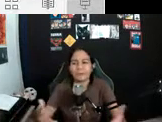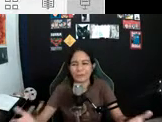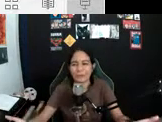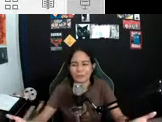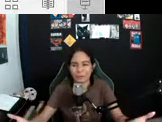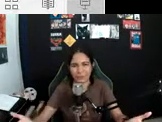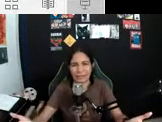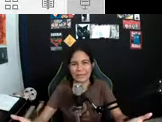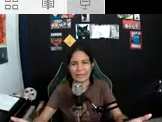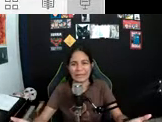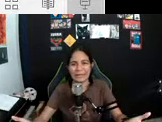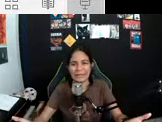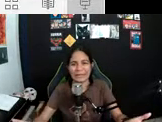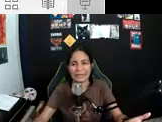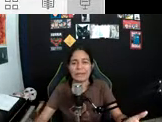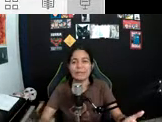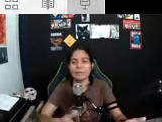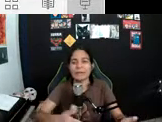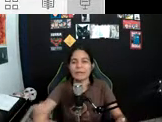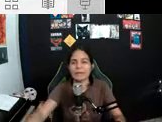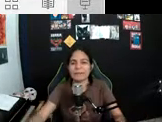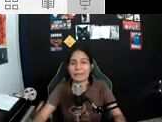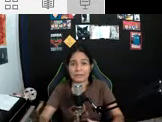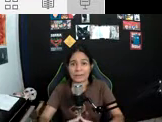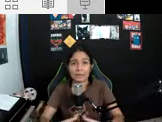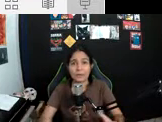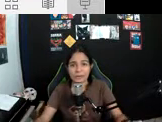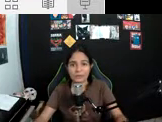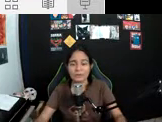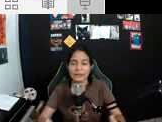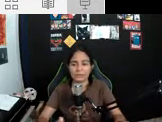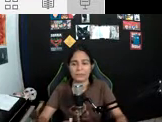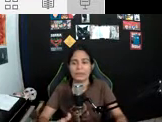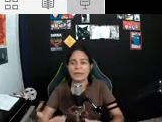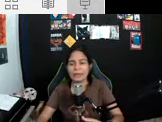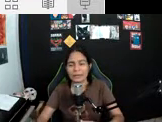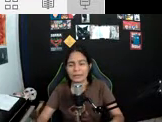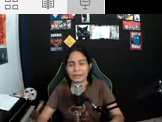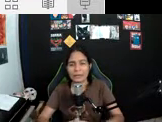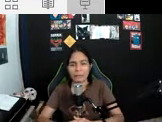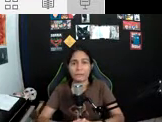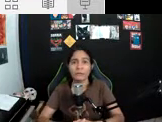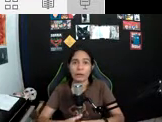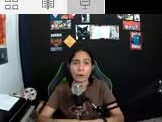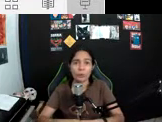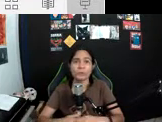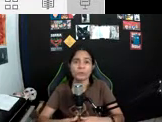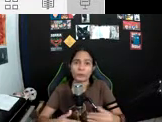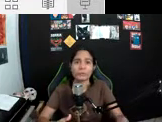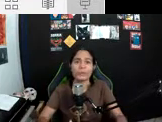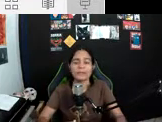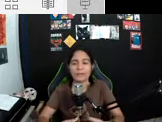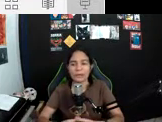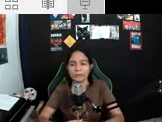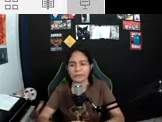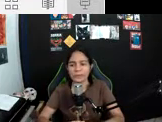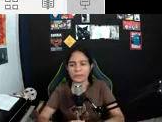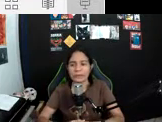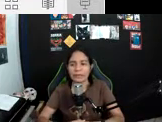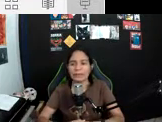filho? Qualquer pessoa pode pegar, né? E pela faixa etária dela, o risco dela pegar e acabar vindo a óbito são muito